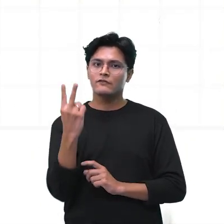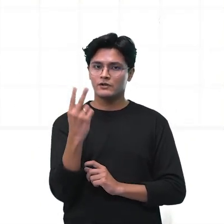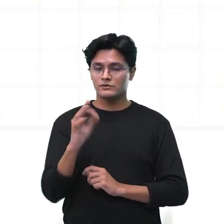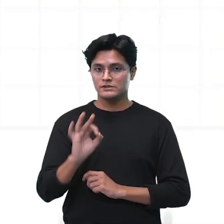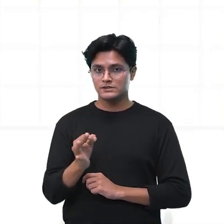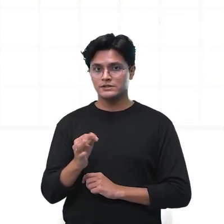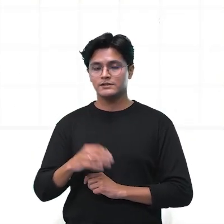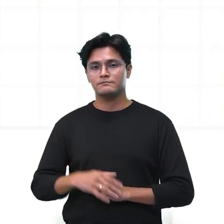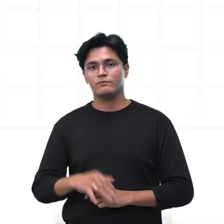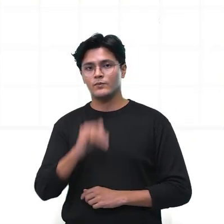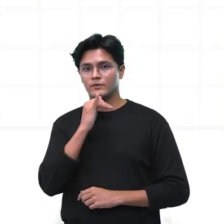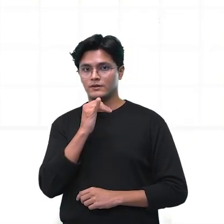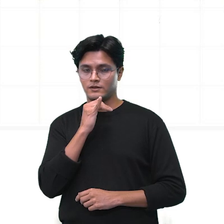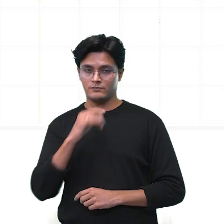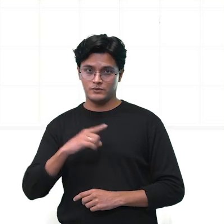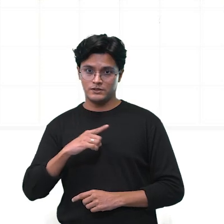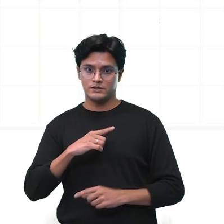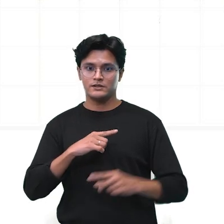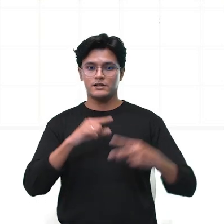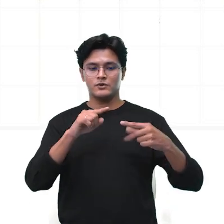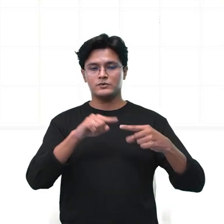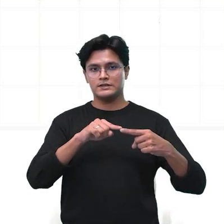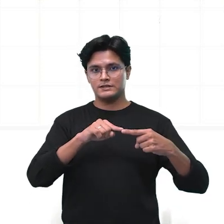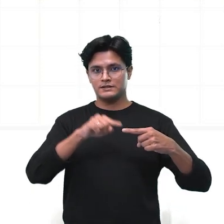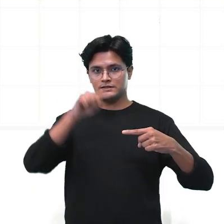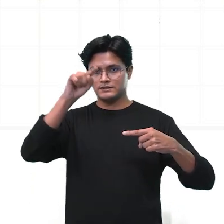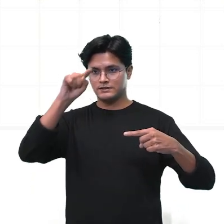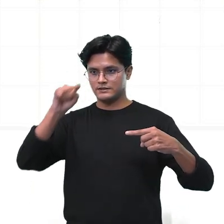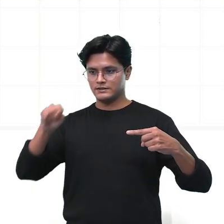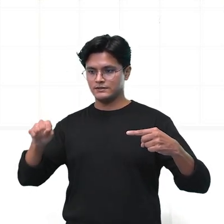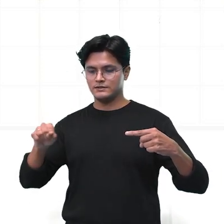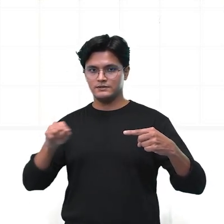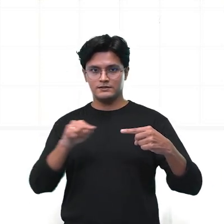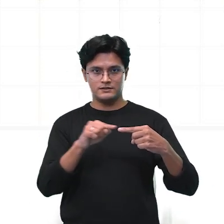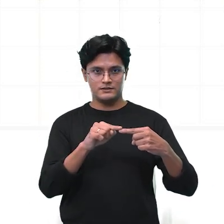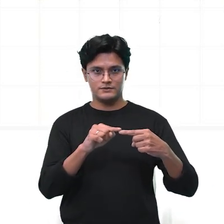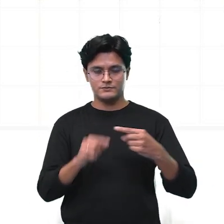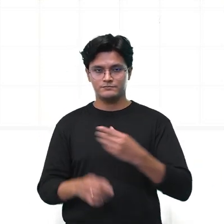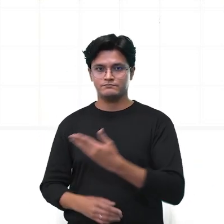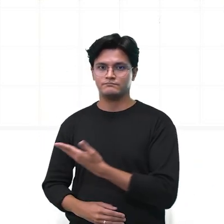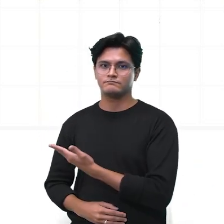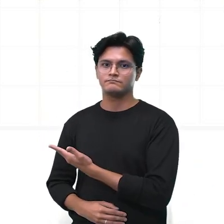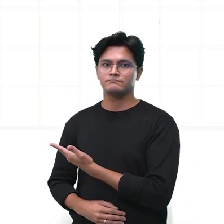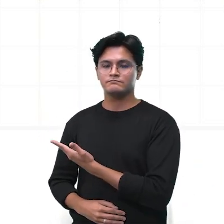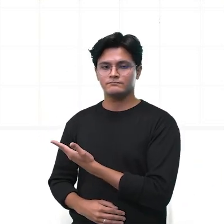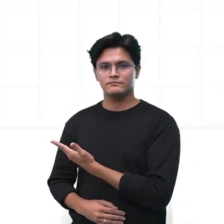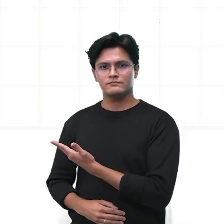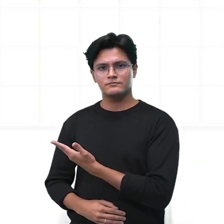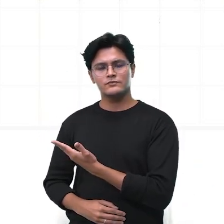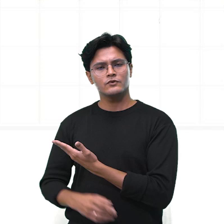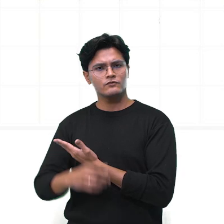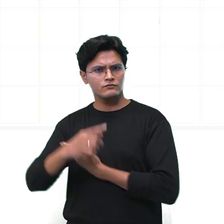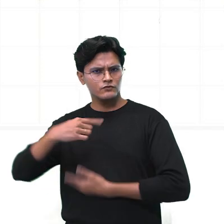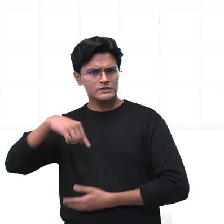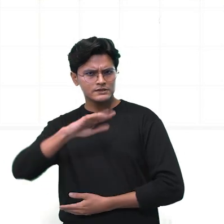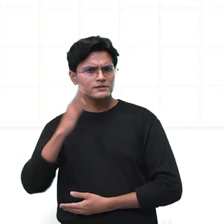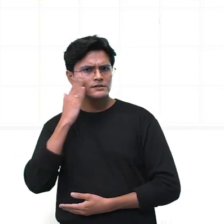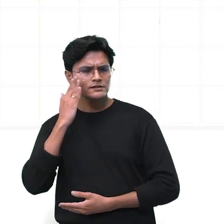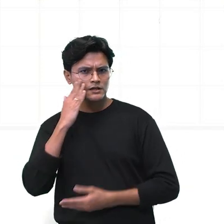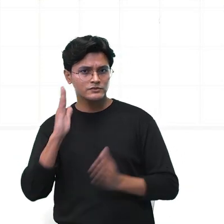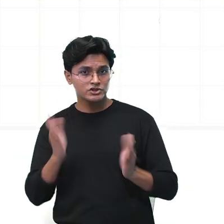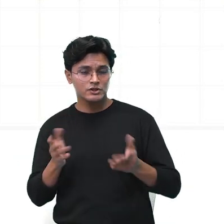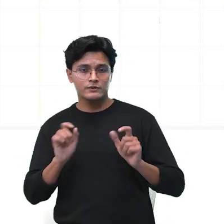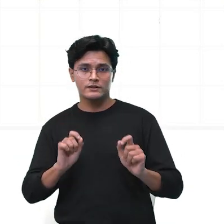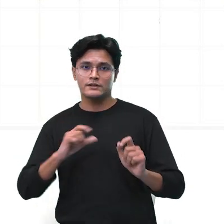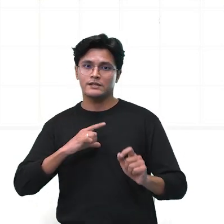um triângulo, veja, eu tenho aqui um triângulo. O triângulo, como vocês já sabem, ele possui